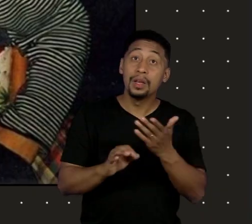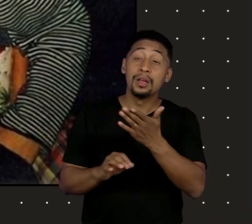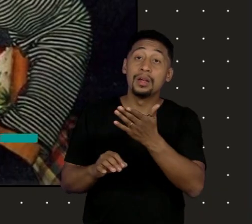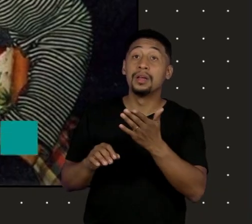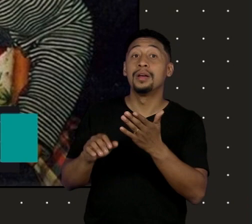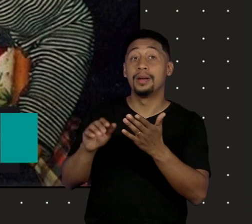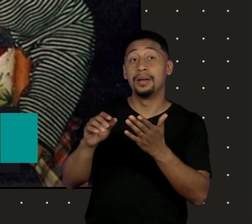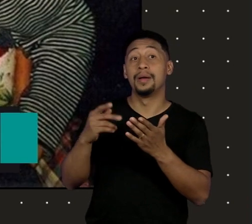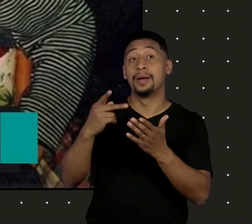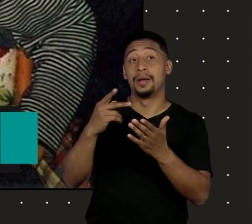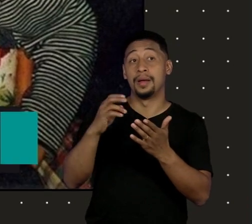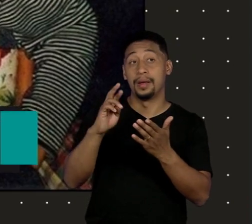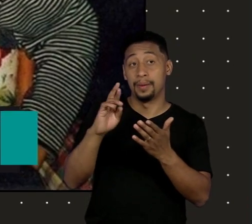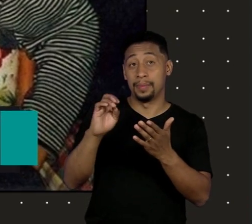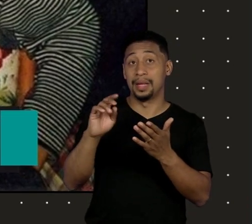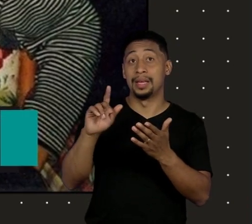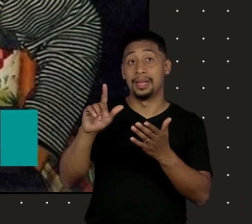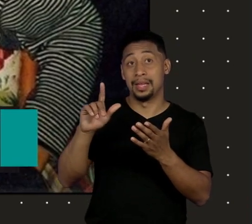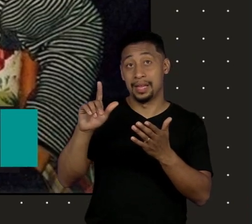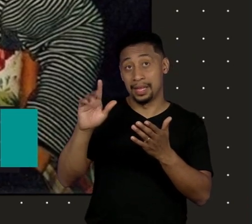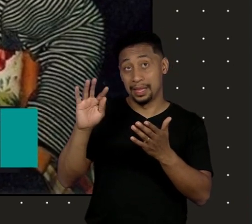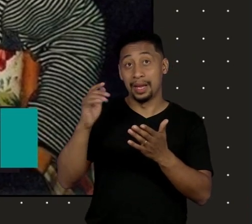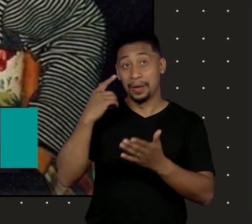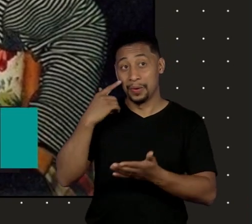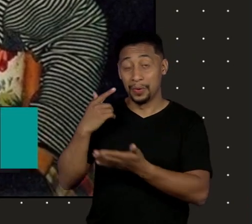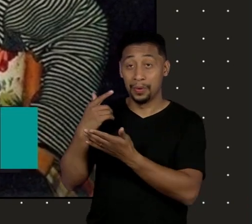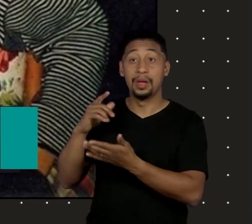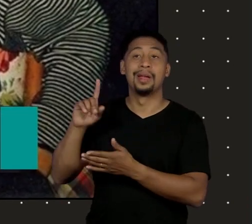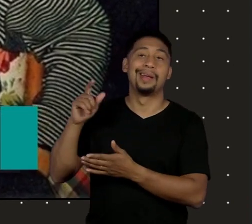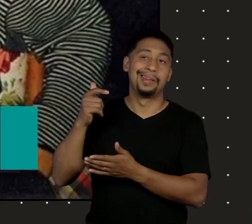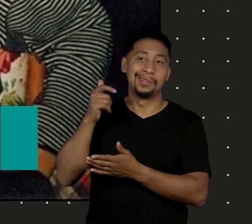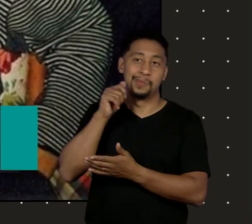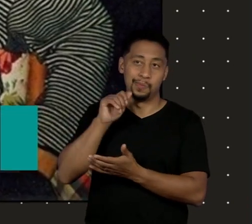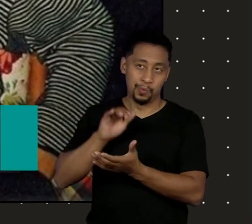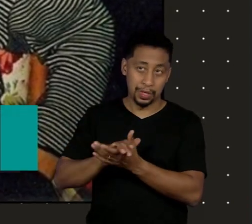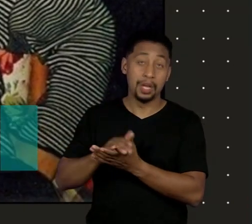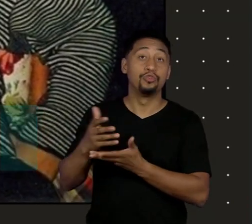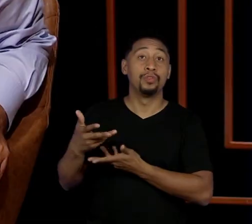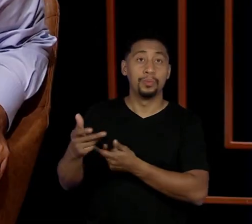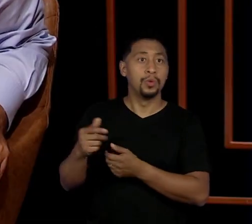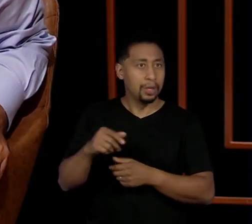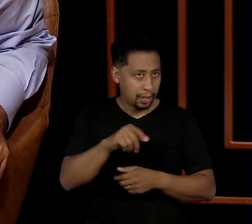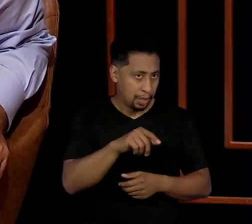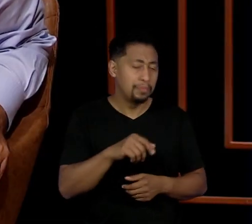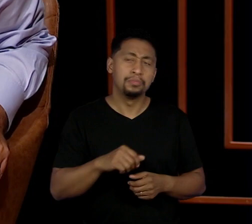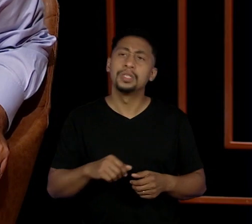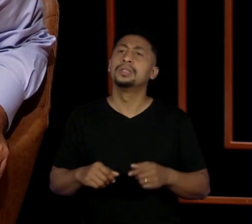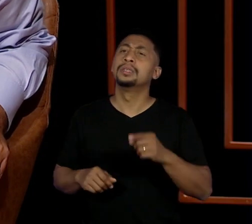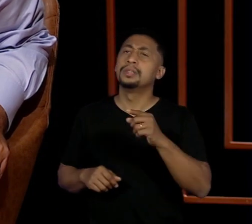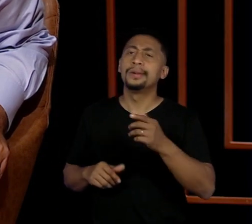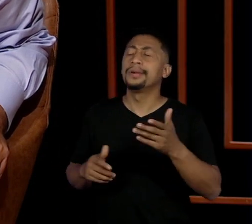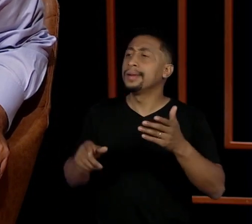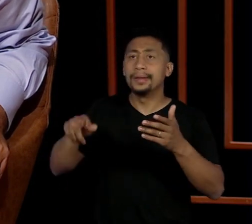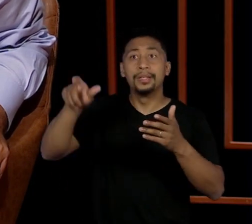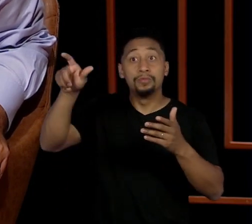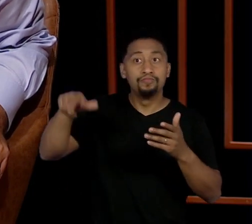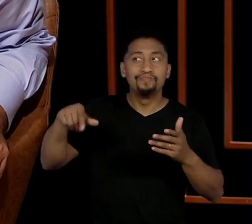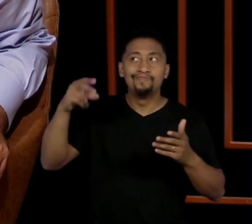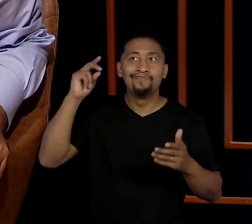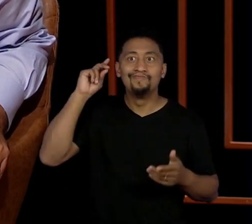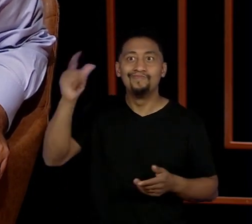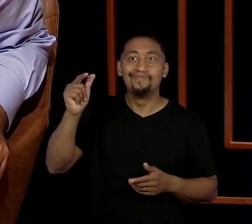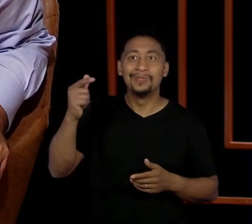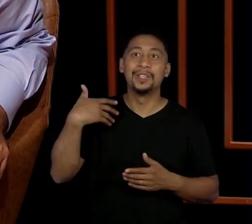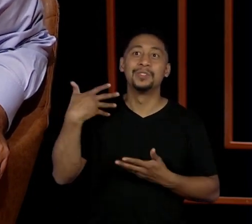minha ex-mulher, Preta que Gil. Produtora, hoje em dia cantora, mas também produtora, empresária, ela que teve a sacada de me chamar, na época ela